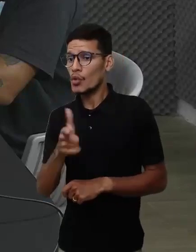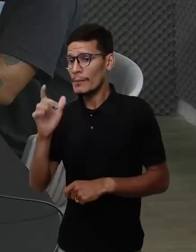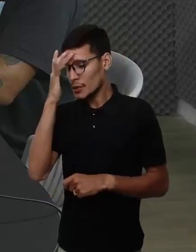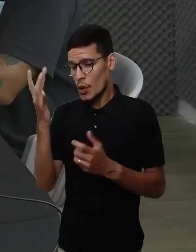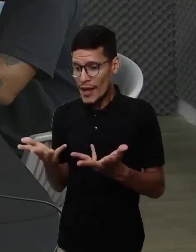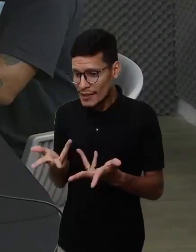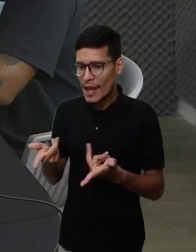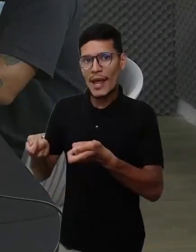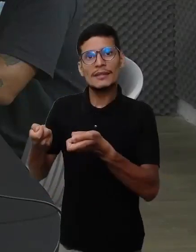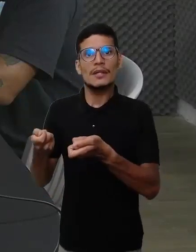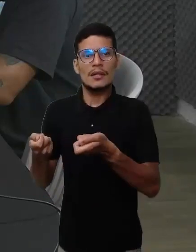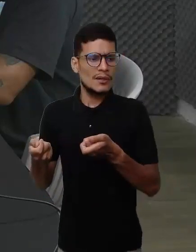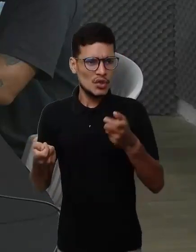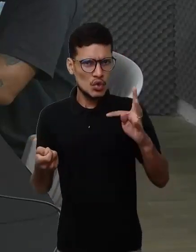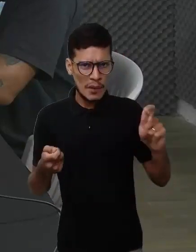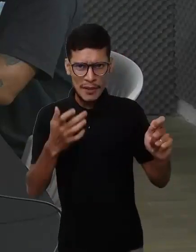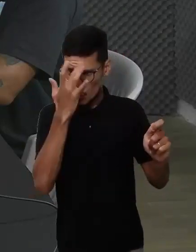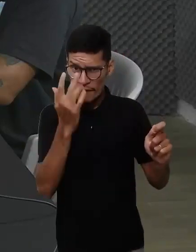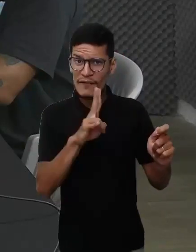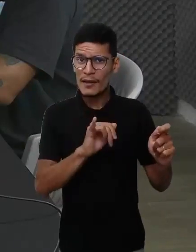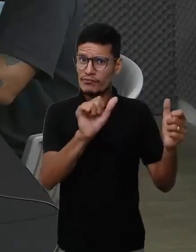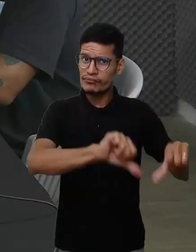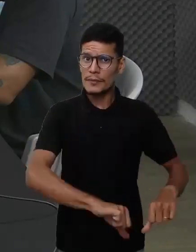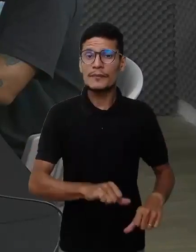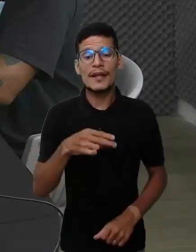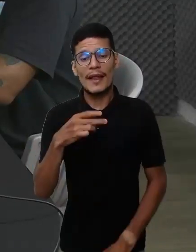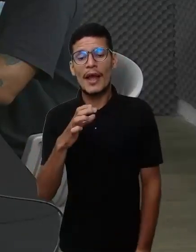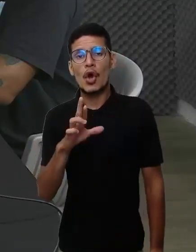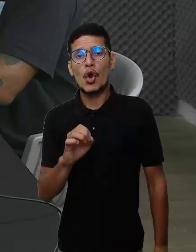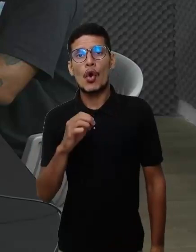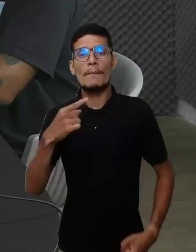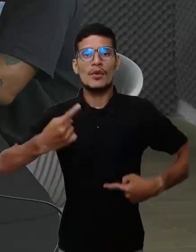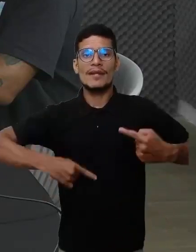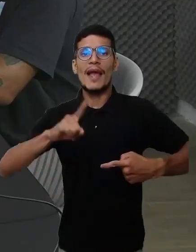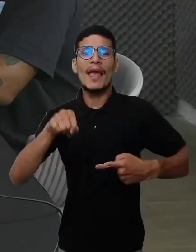ser o melhor. Então, a necropolítica traz muito isso. Ela é perceptível